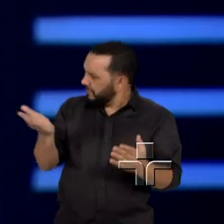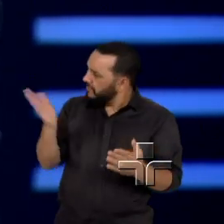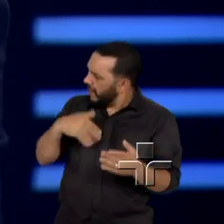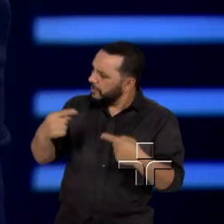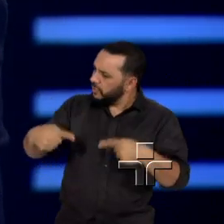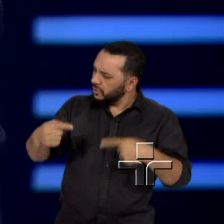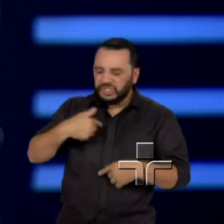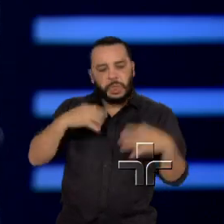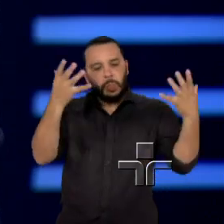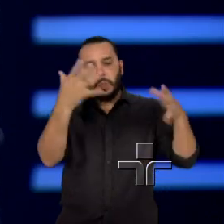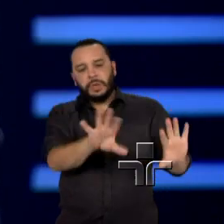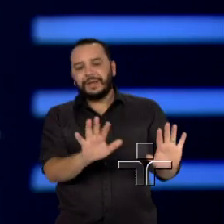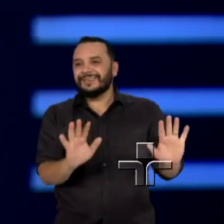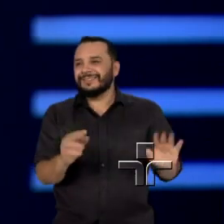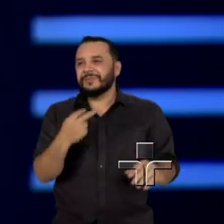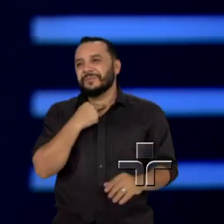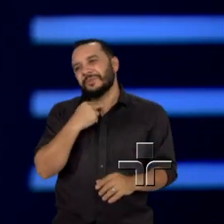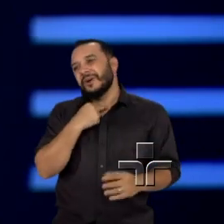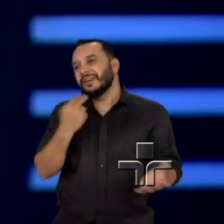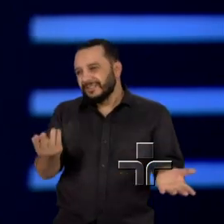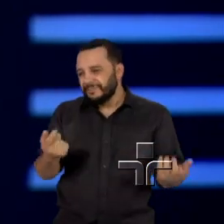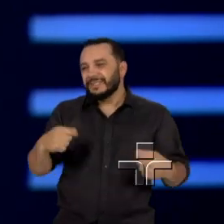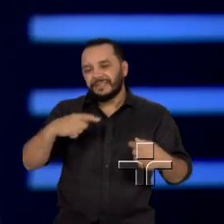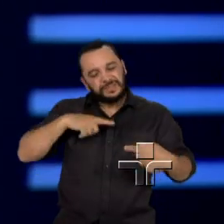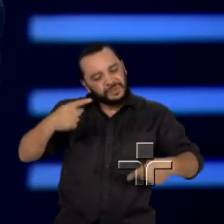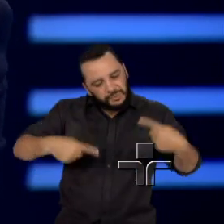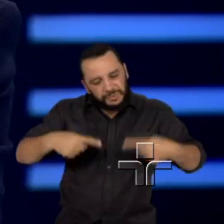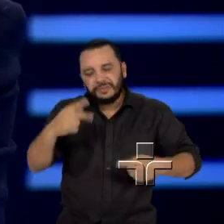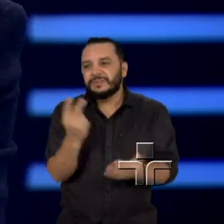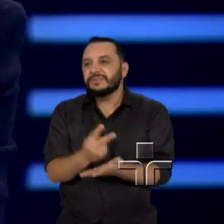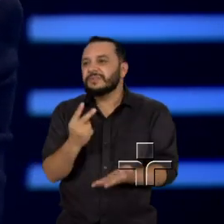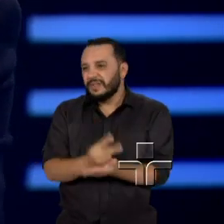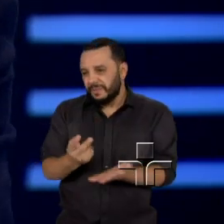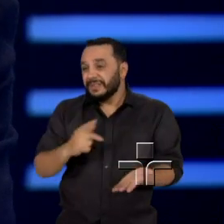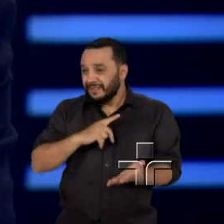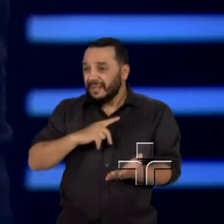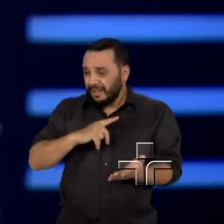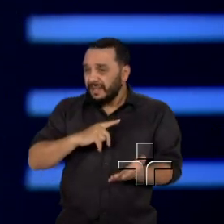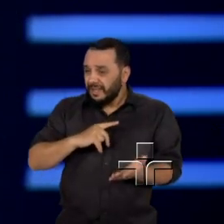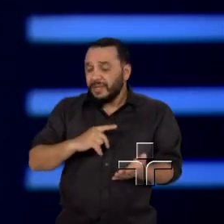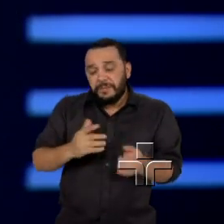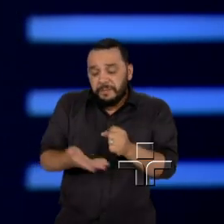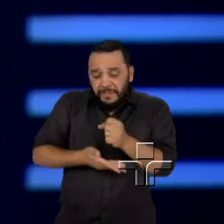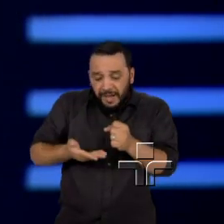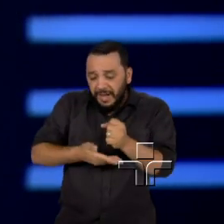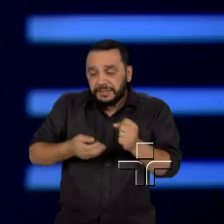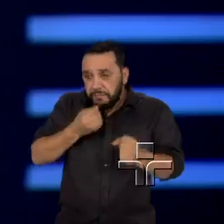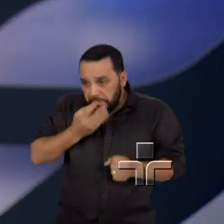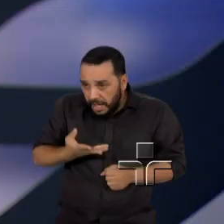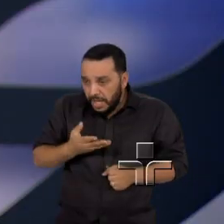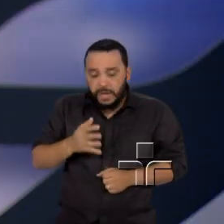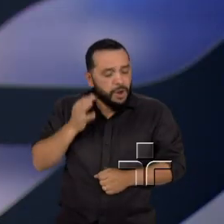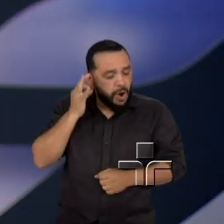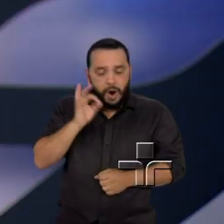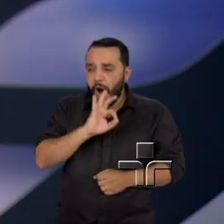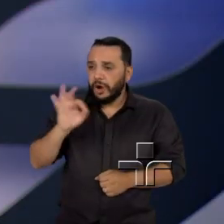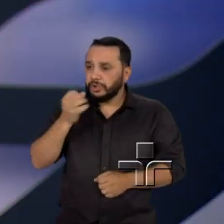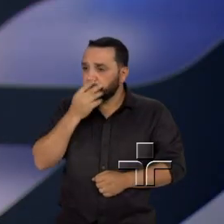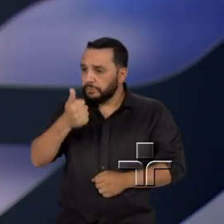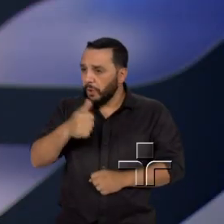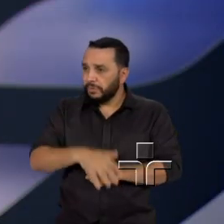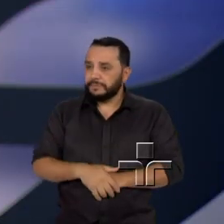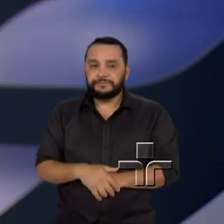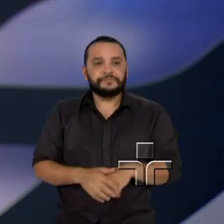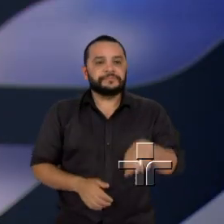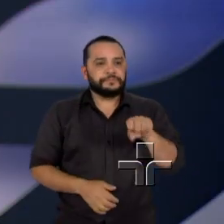A gente não pode cair nessa armadilha. A gente tem que ir para a discussão do conteúdo. Se sustentar bem essa política, ótimo. Pode. Acho que o